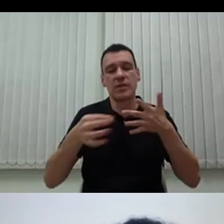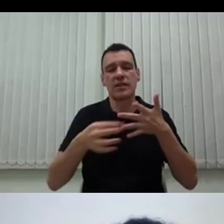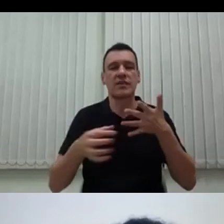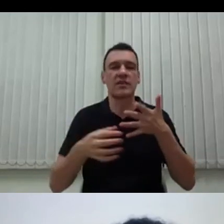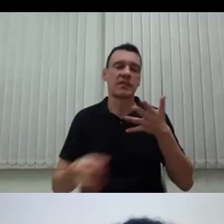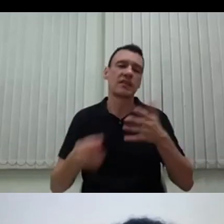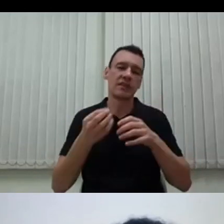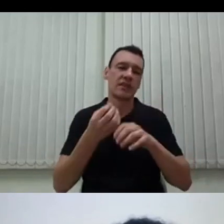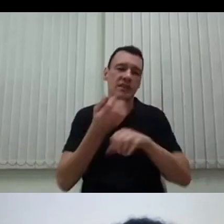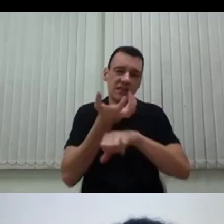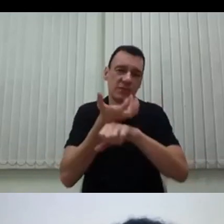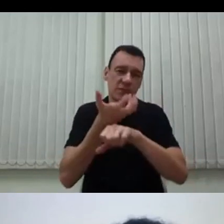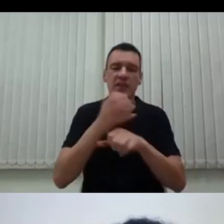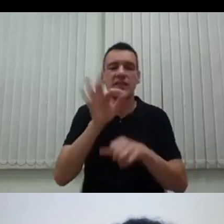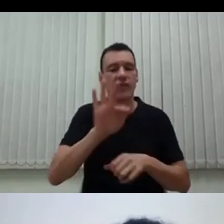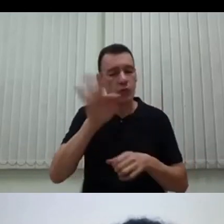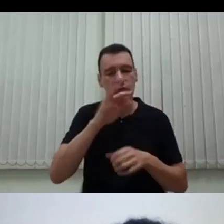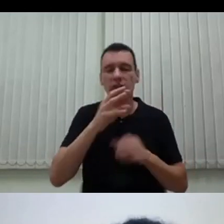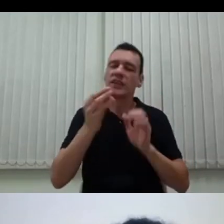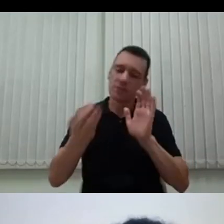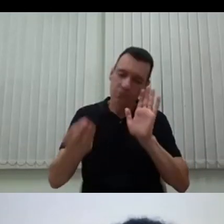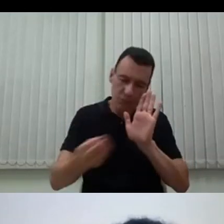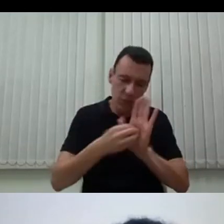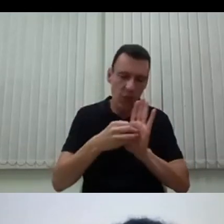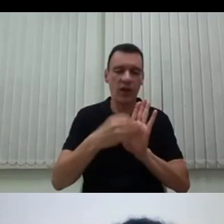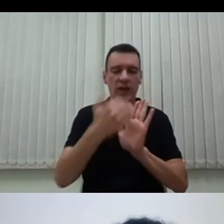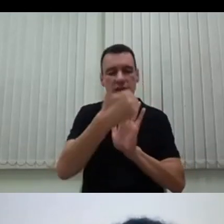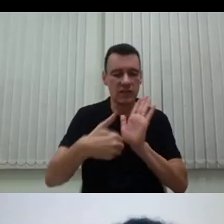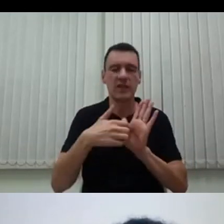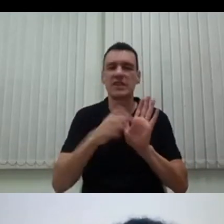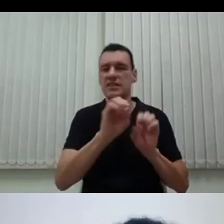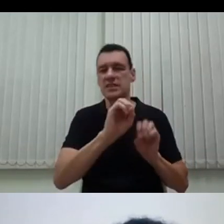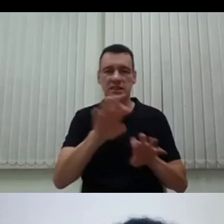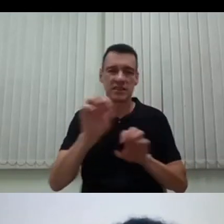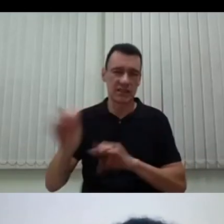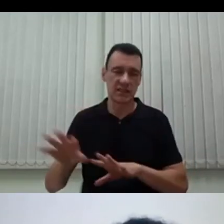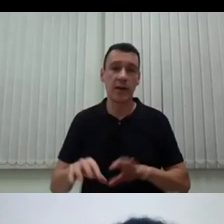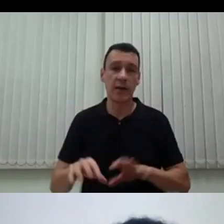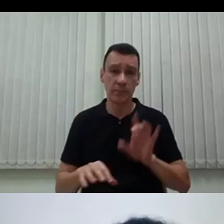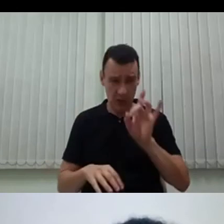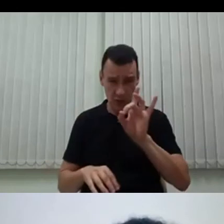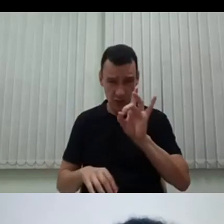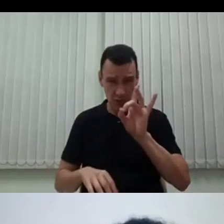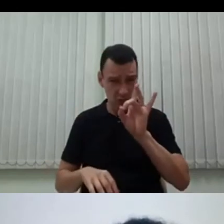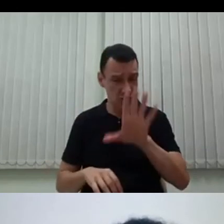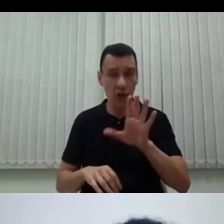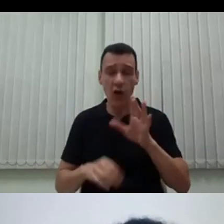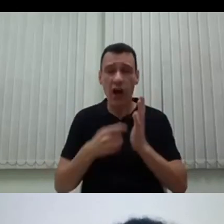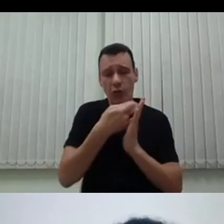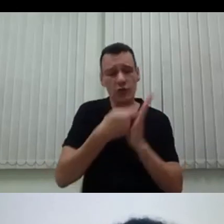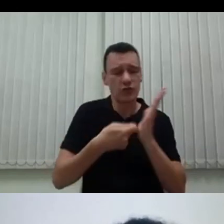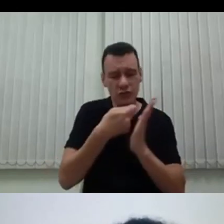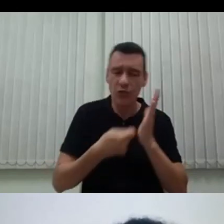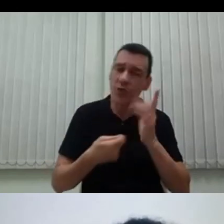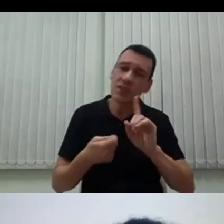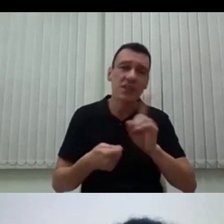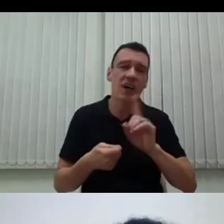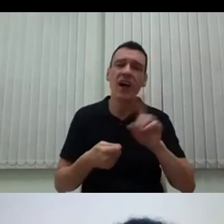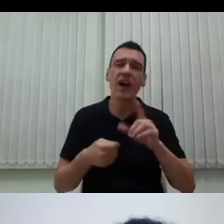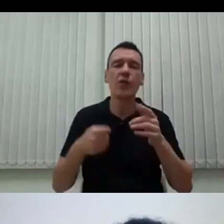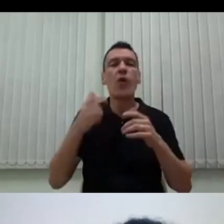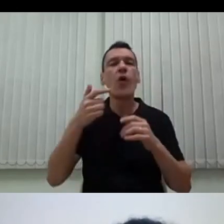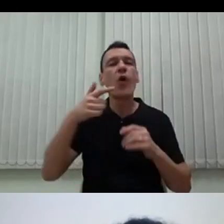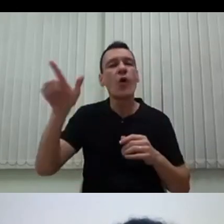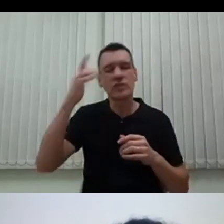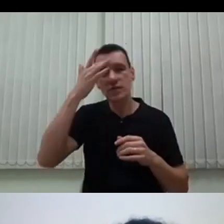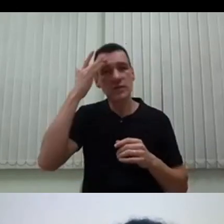exclui a presença, não só dos autores de literatura, mas dos intelectuais negros, né? De outras formas de entender